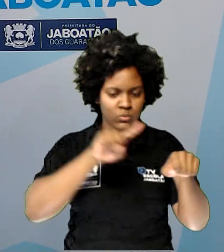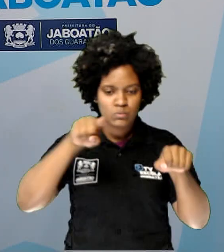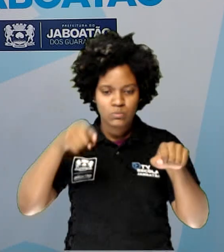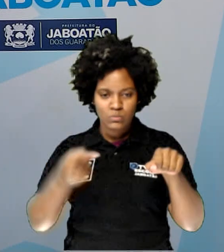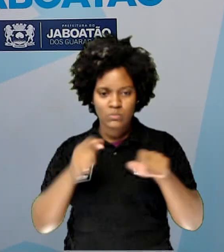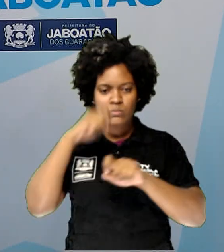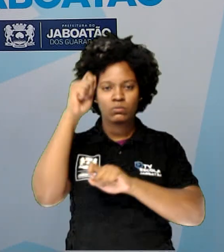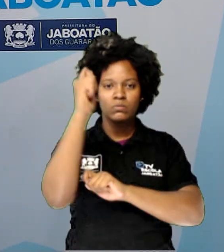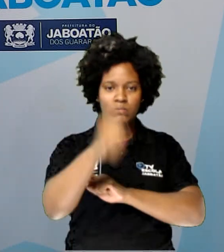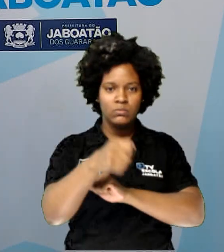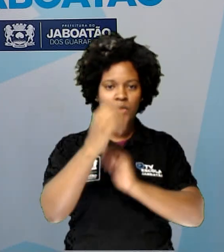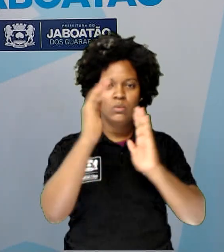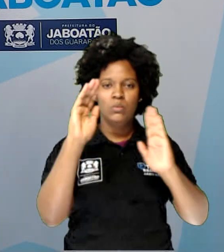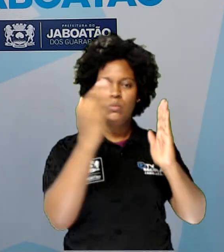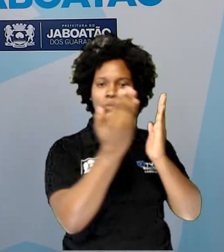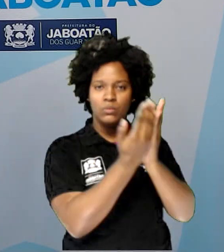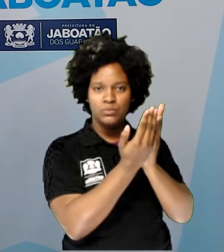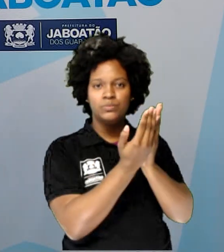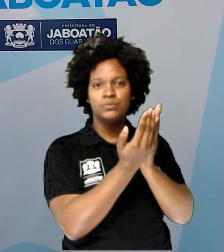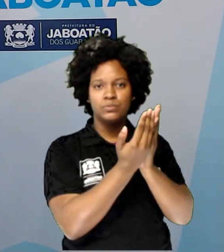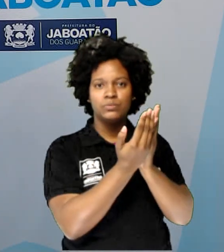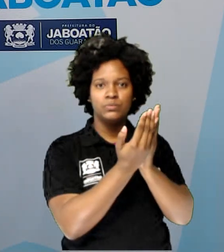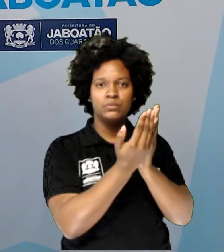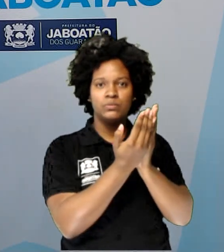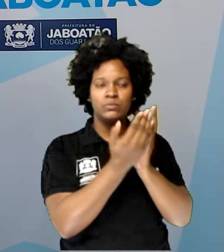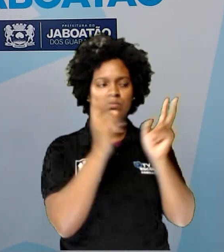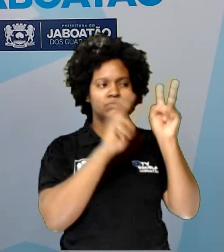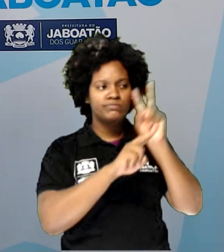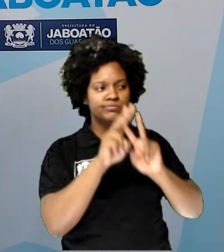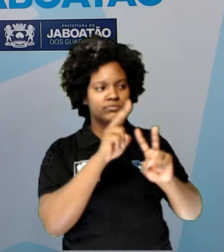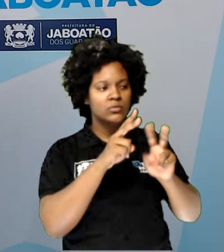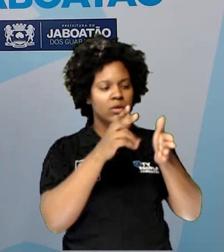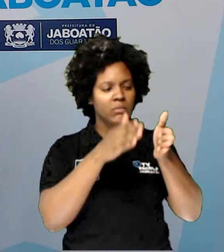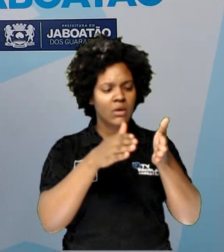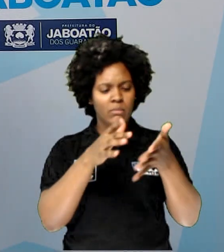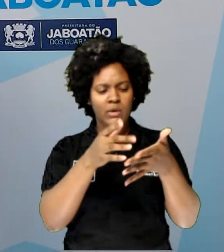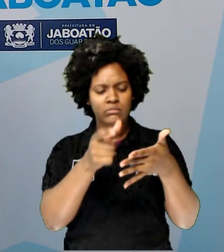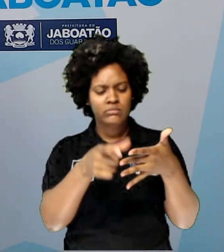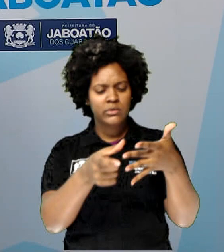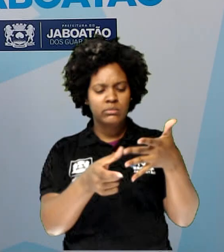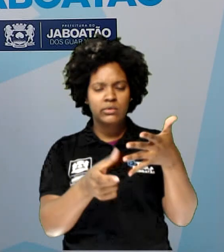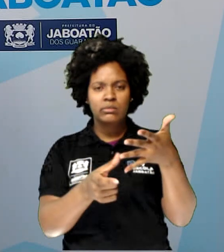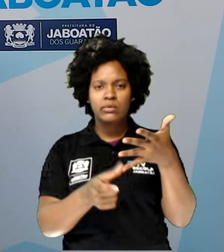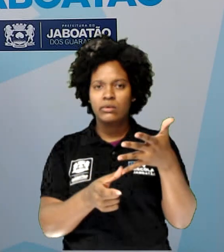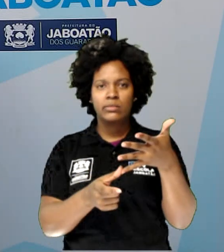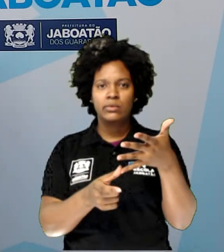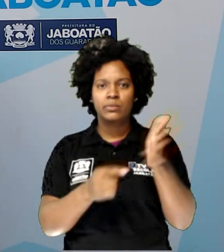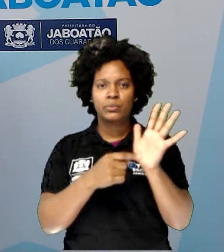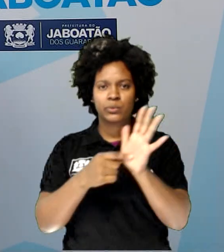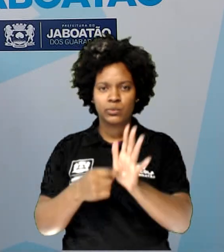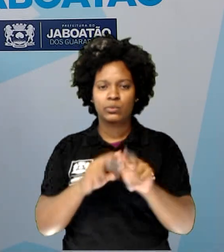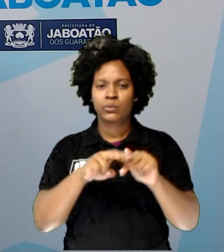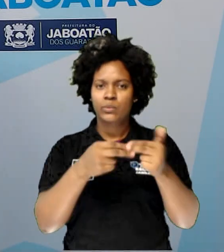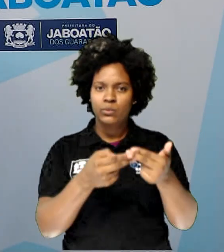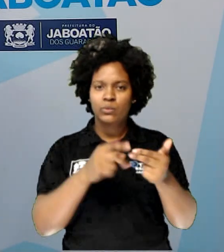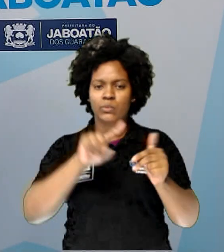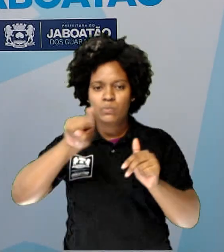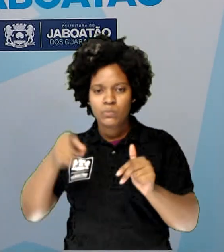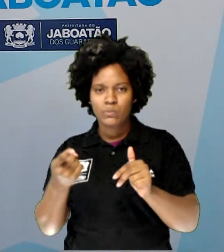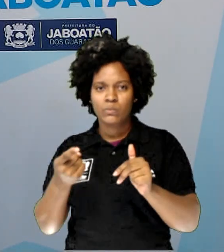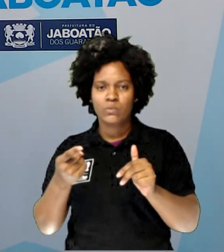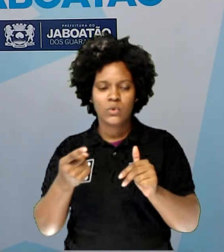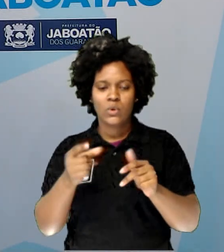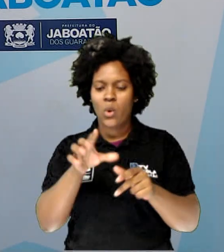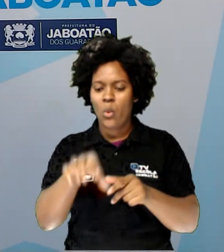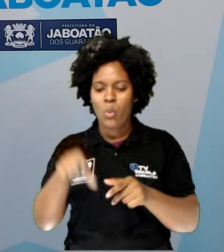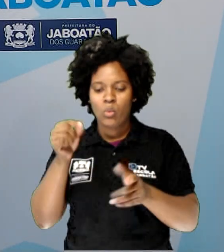a feiticeira e o guarda-roupas. Aqui a gente vê uma enumeração e é isso que justifica a vírgula, não itens de mesma função